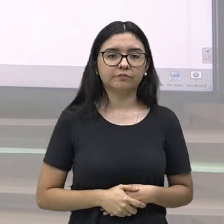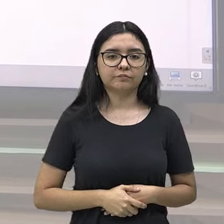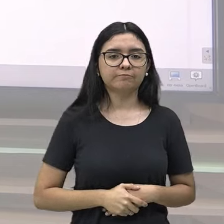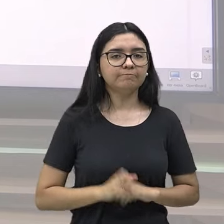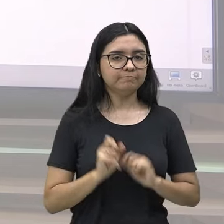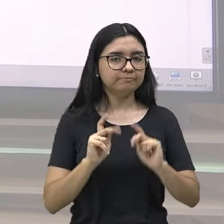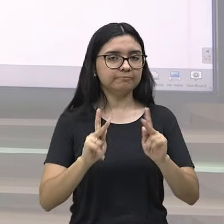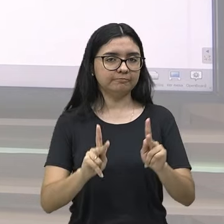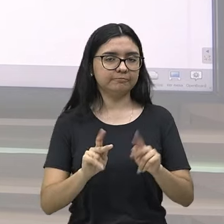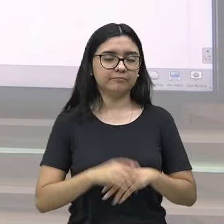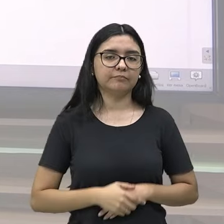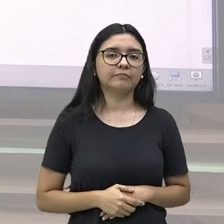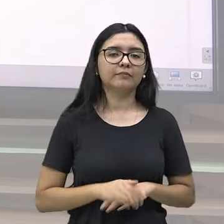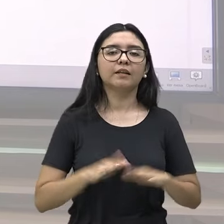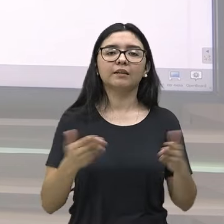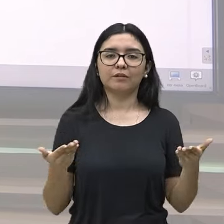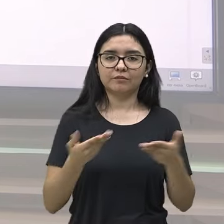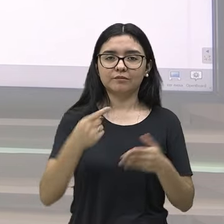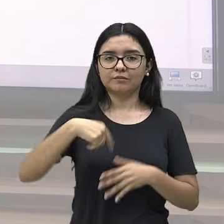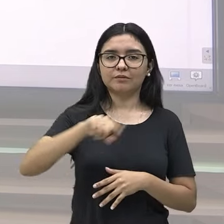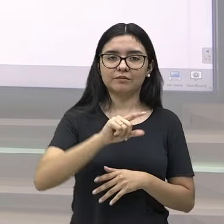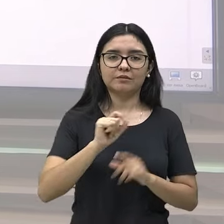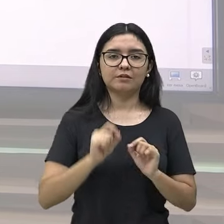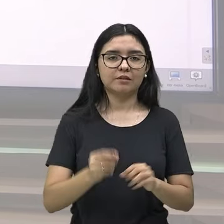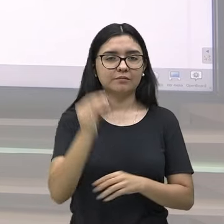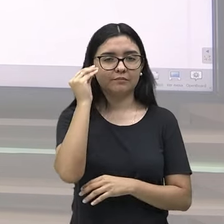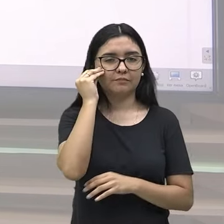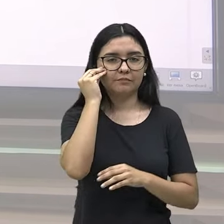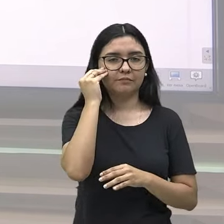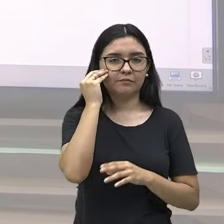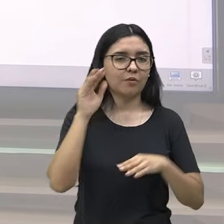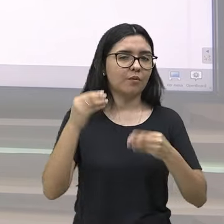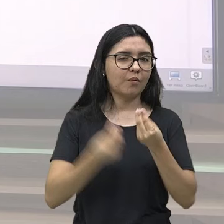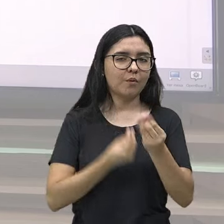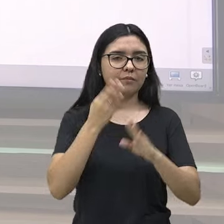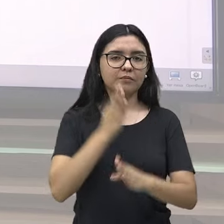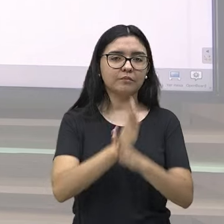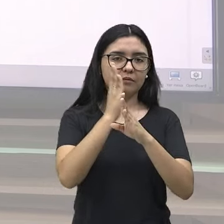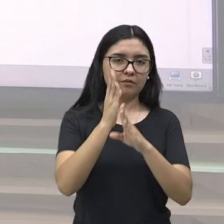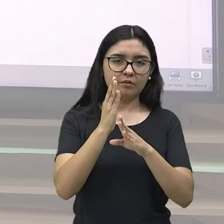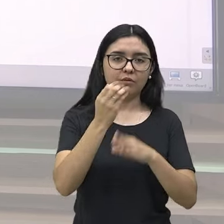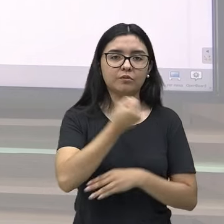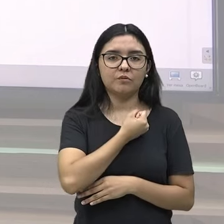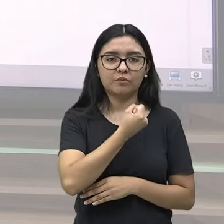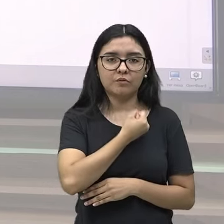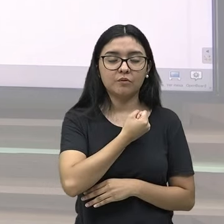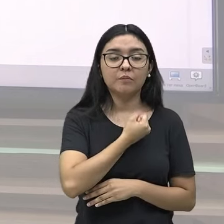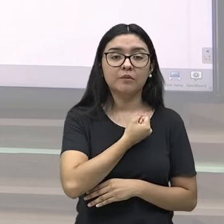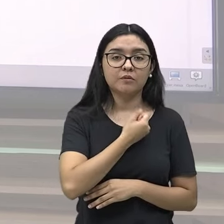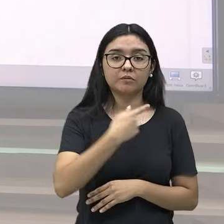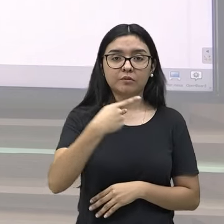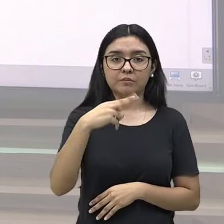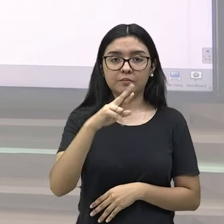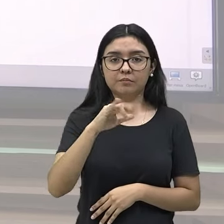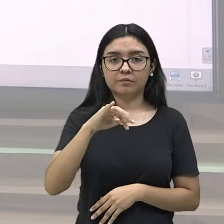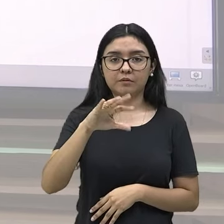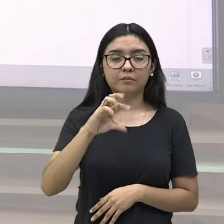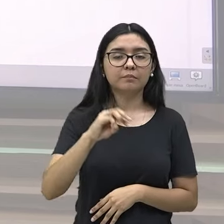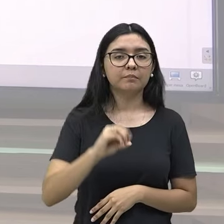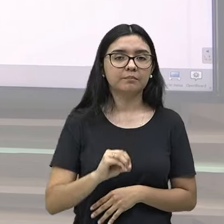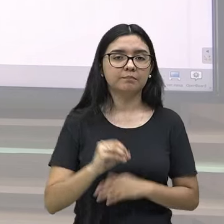Muito bem, pessoal. Agora que vocês viram aí, ó, como identificar todos os números primos menores do que 100, né? Aí vocês viram